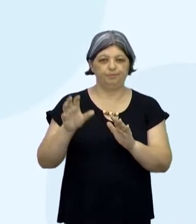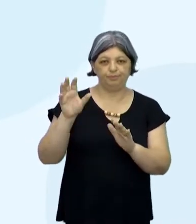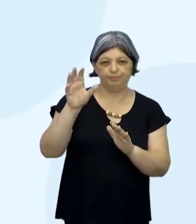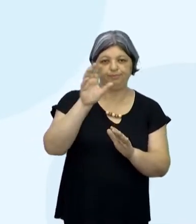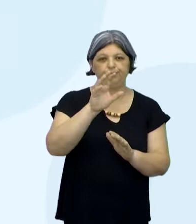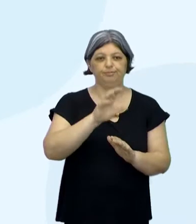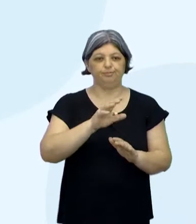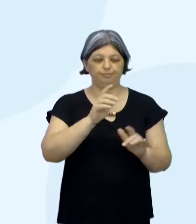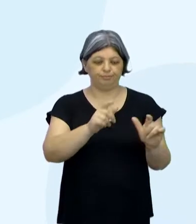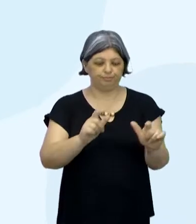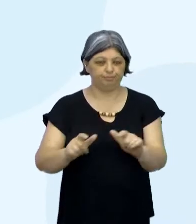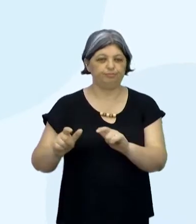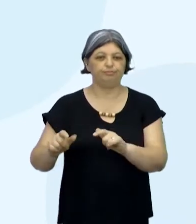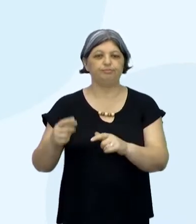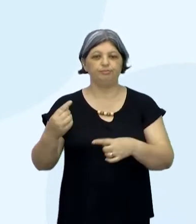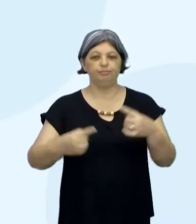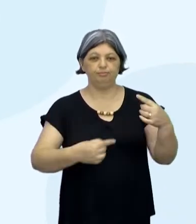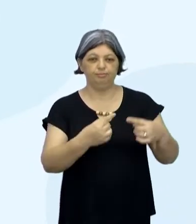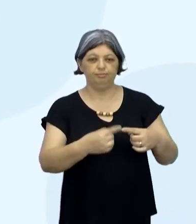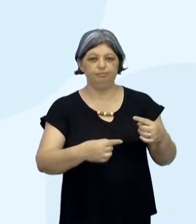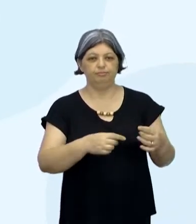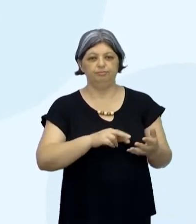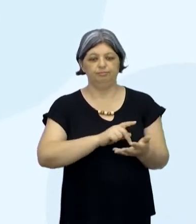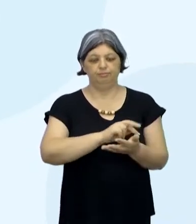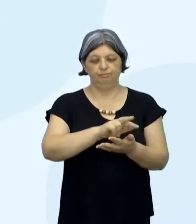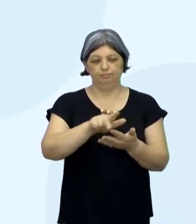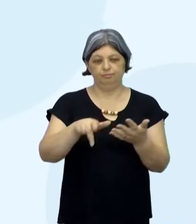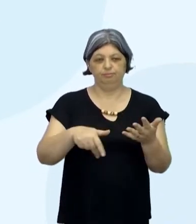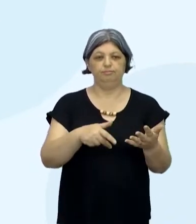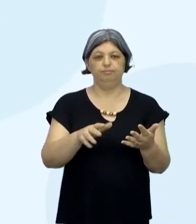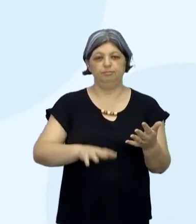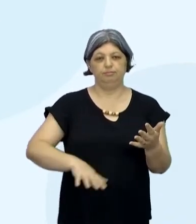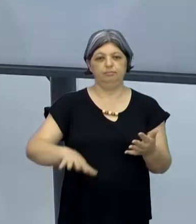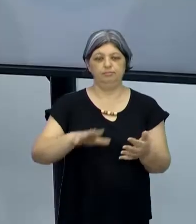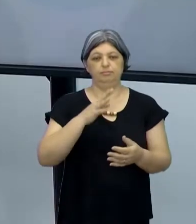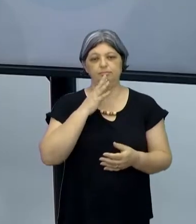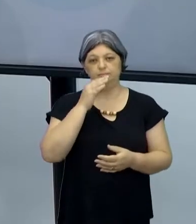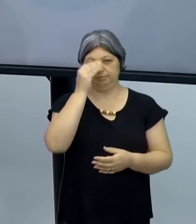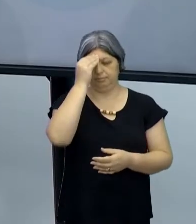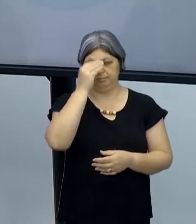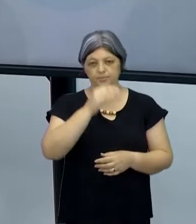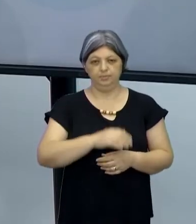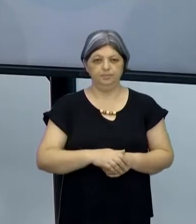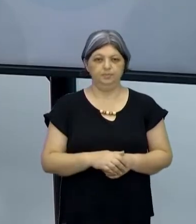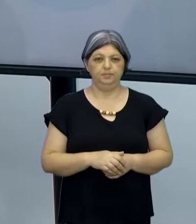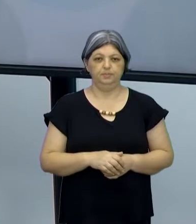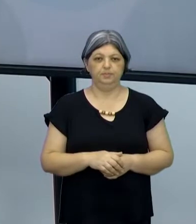possibilita discussões em diferentes campos do conhecimento, tá bom?